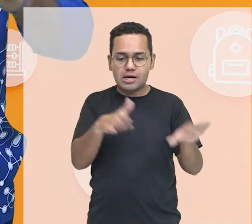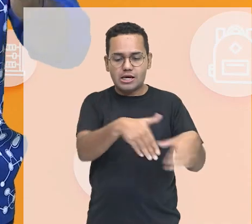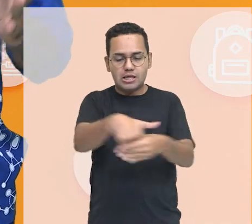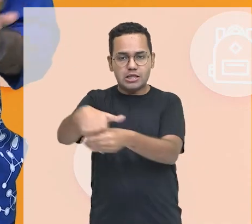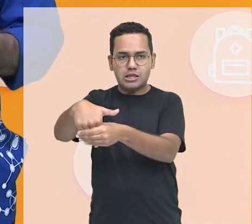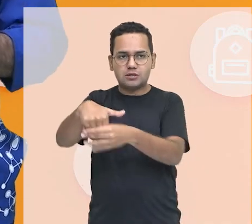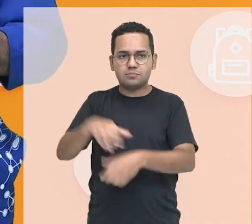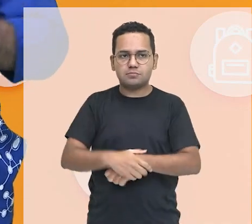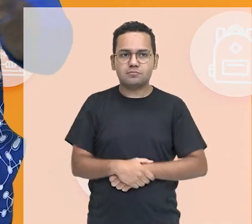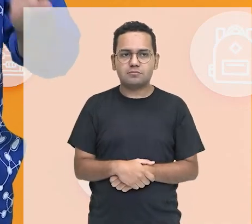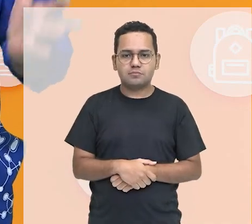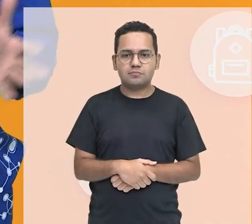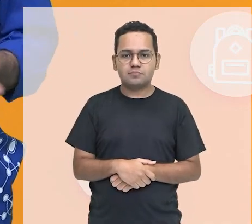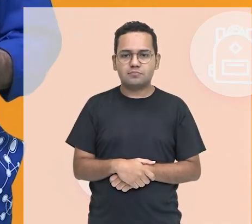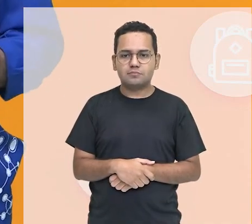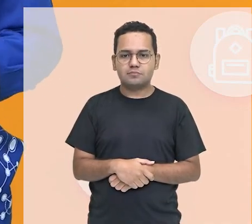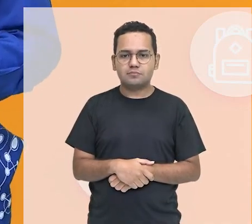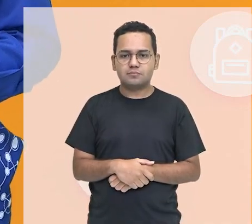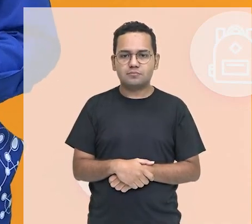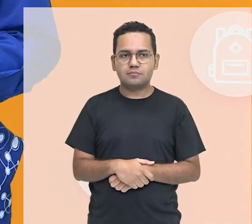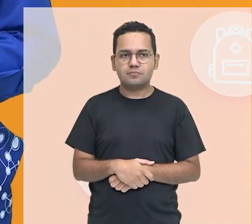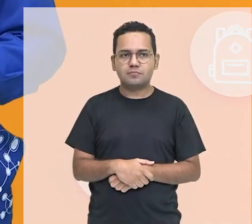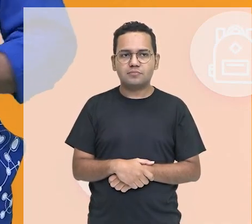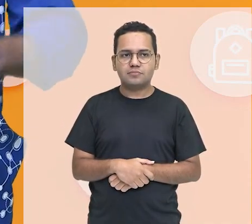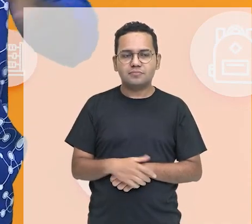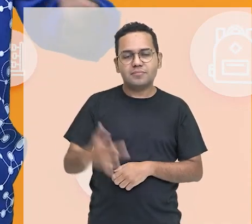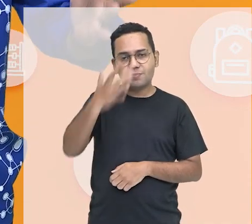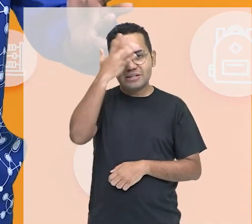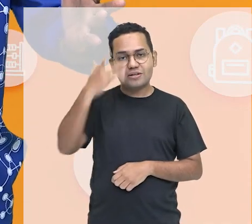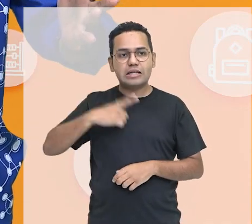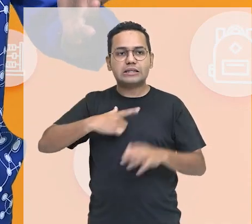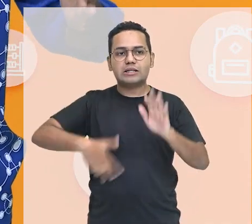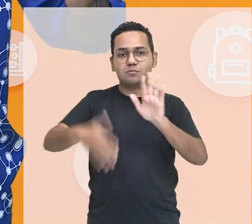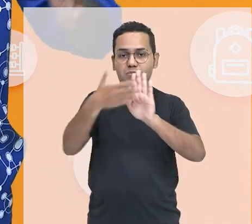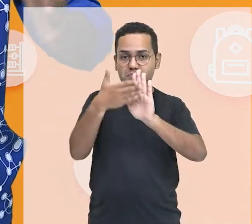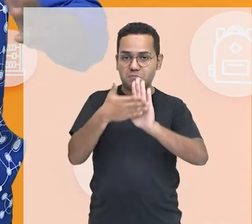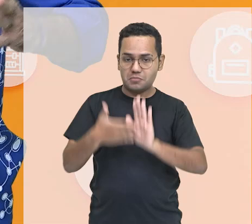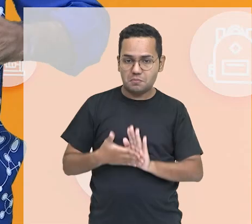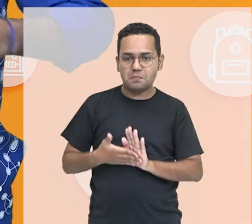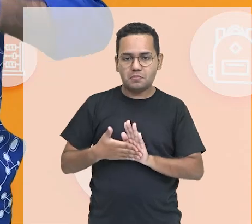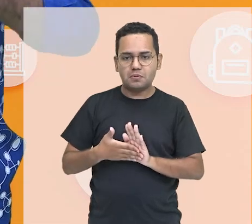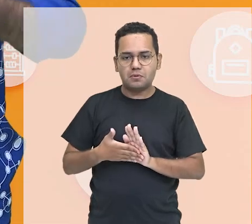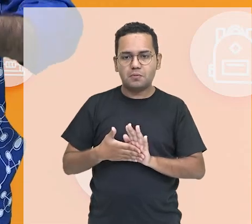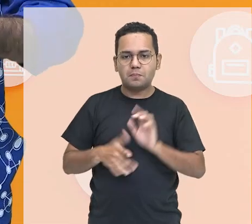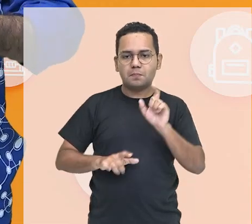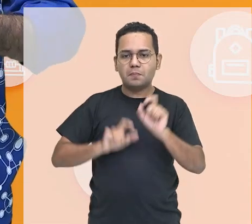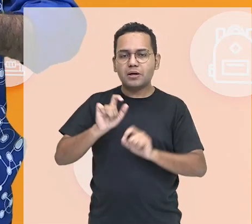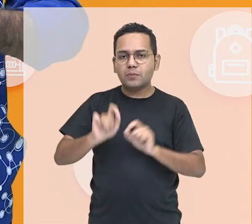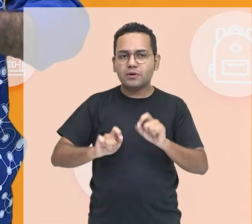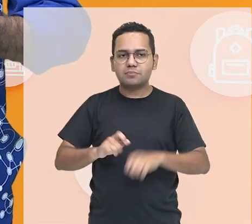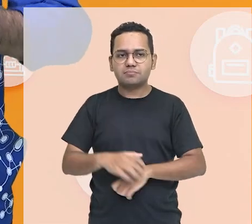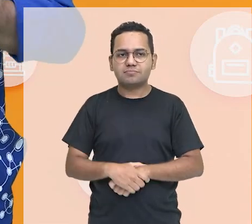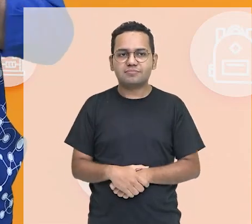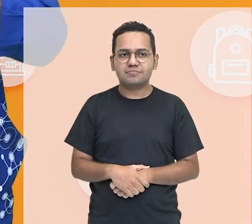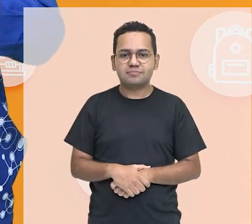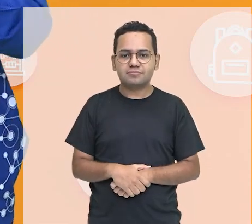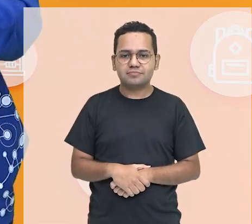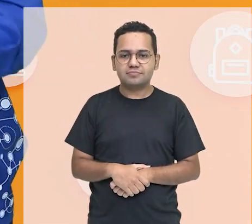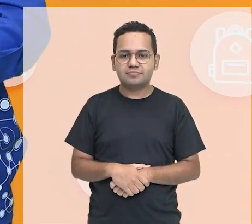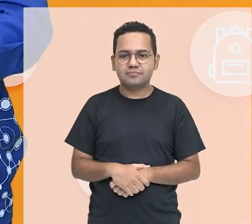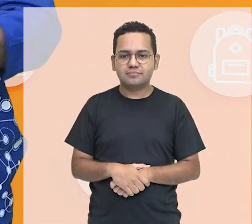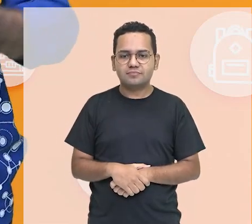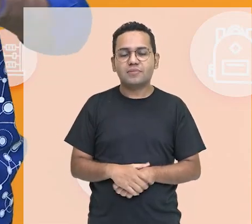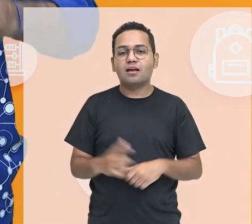estão trazendo as suas propostas, né, para a população, para, a partir dessa proposta, eles vão